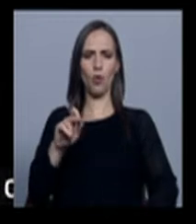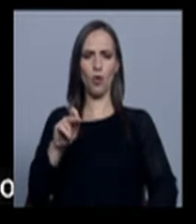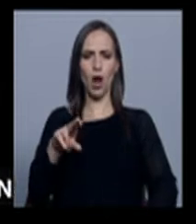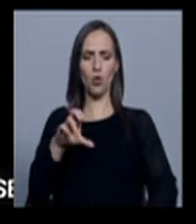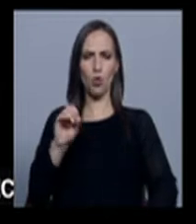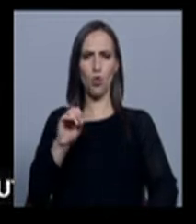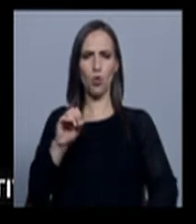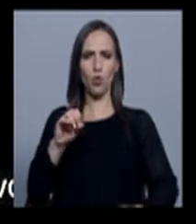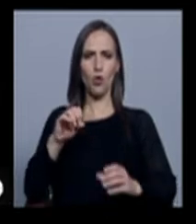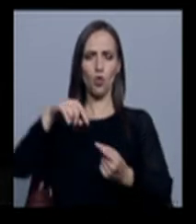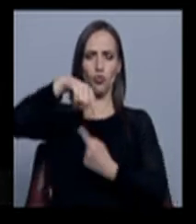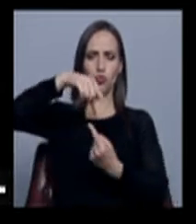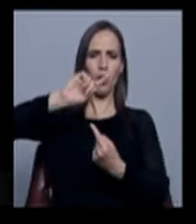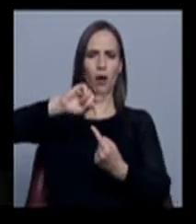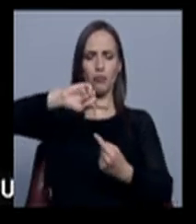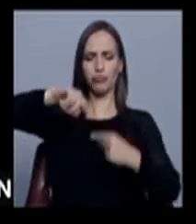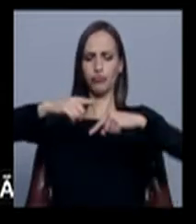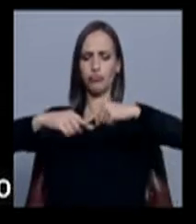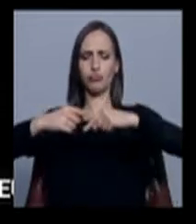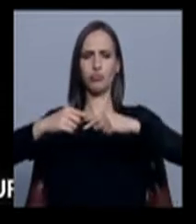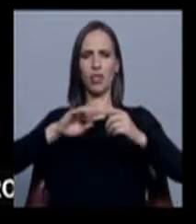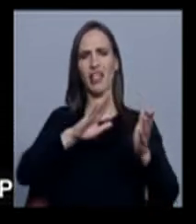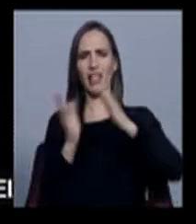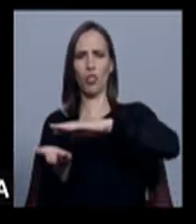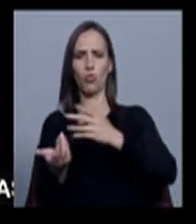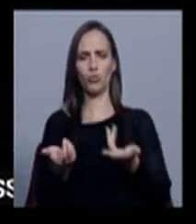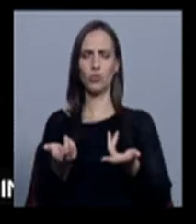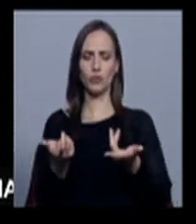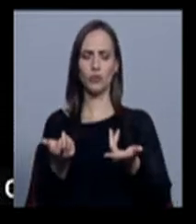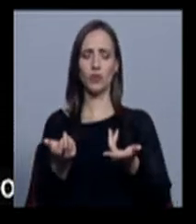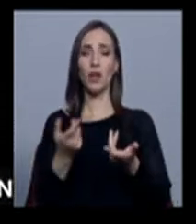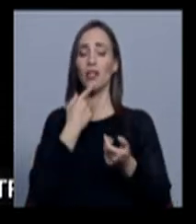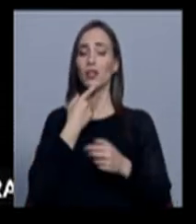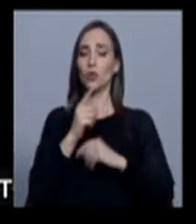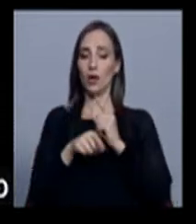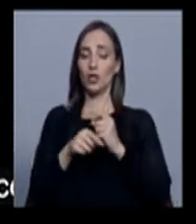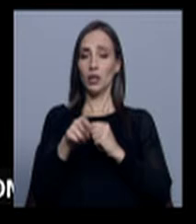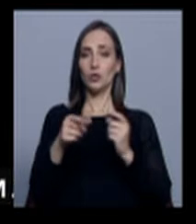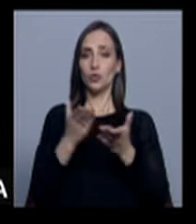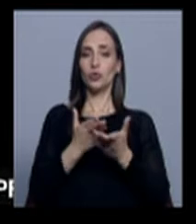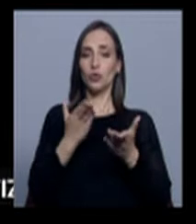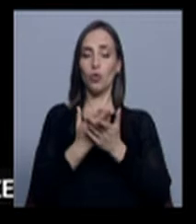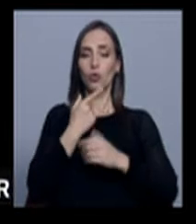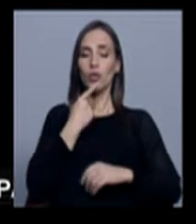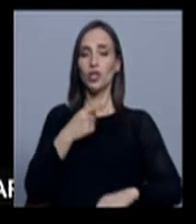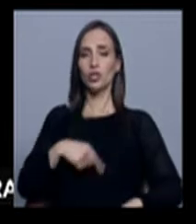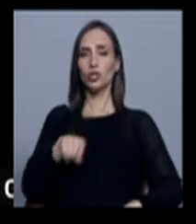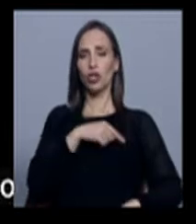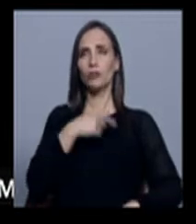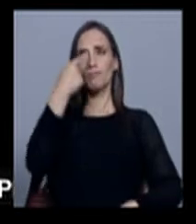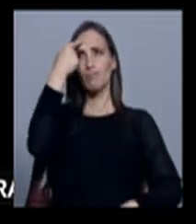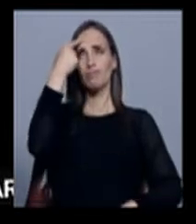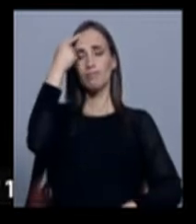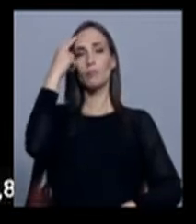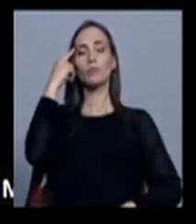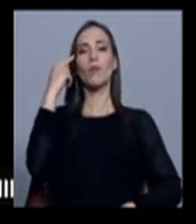deitado, 90 graus, claramente muito mais inclinado que todos os outros planetas. Então este estudo diz o seguinte: bom, nós temos uma teoria clássica, uma ideia clássica